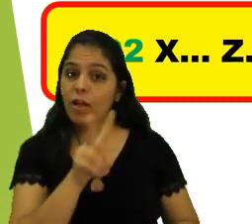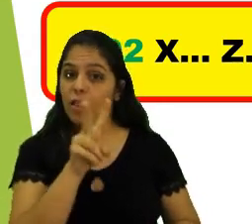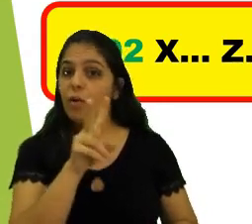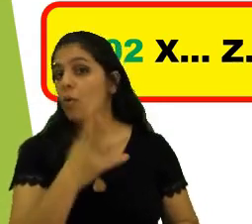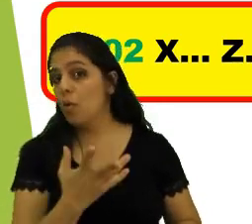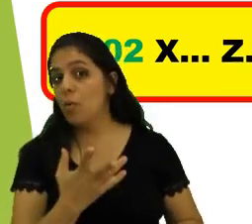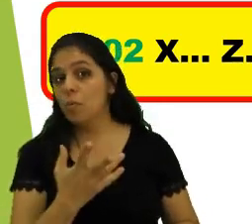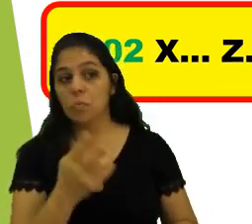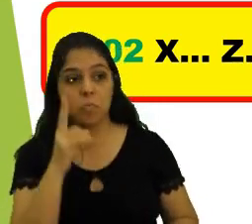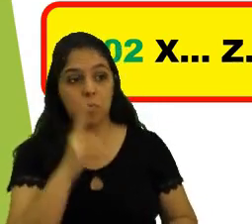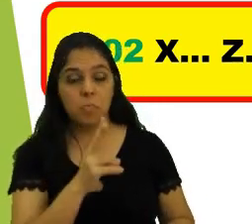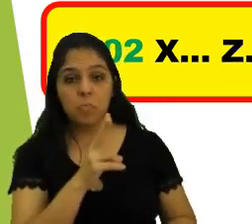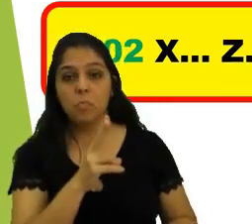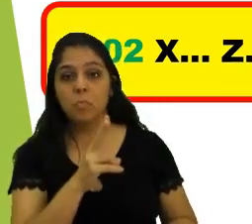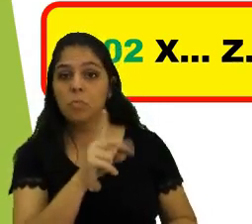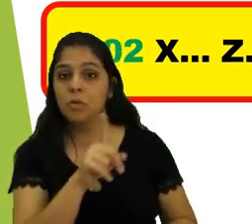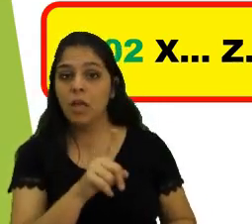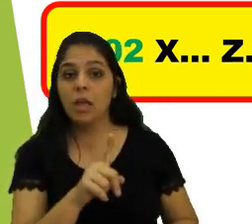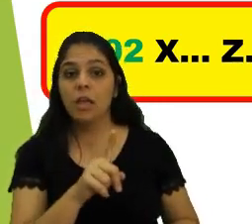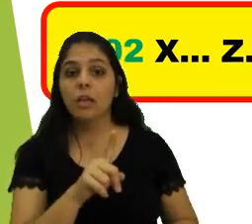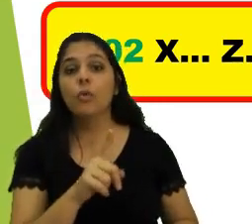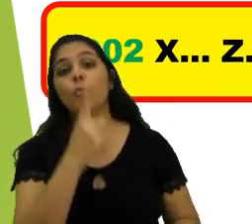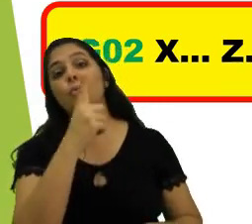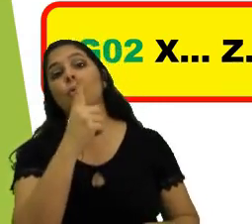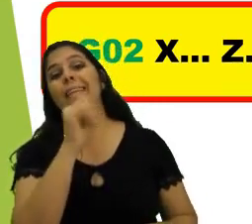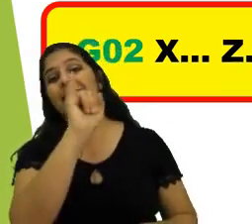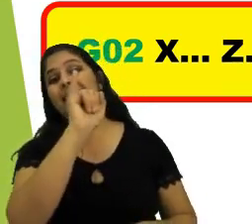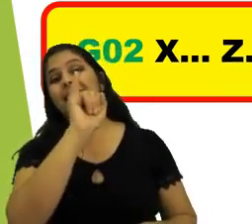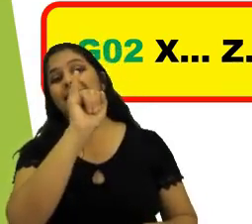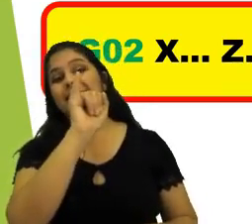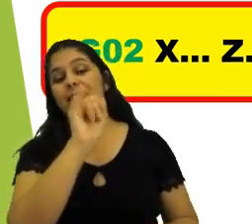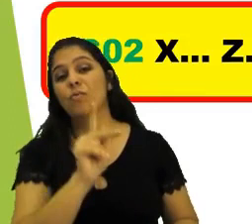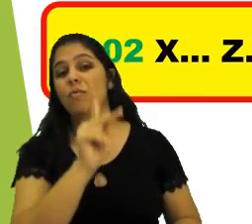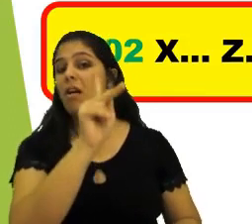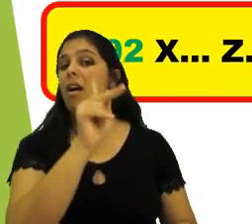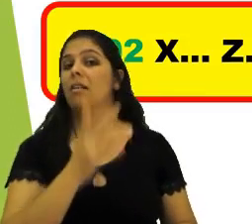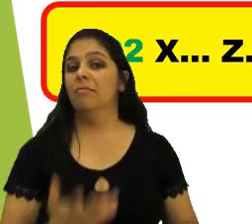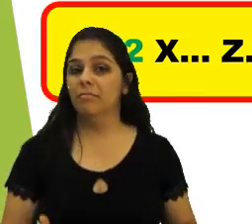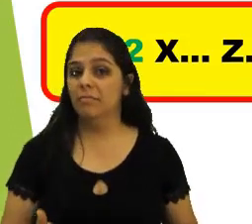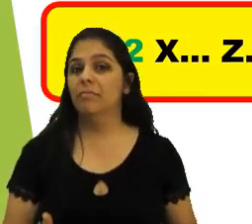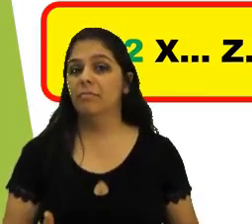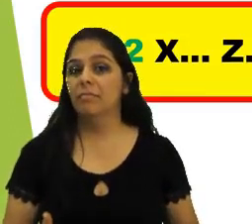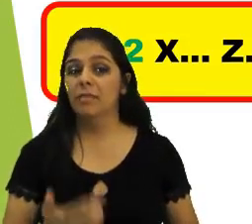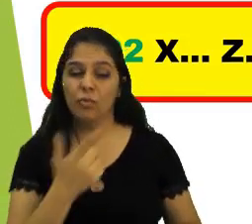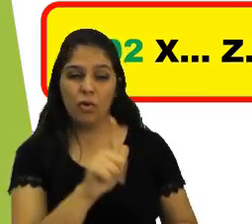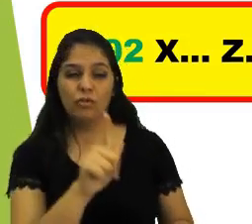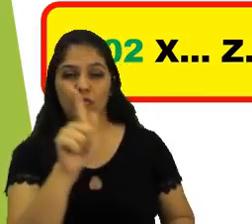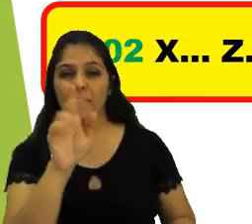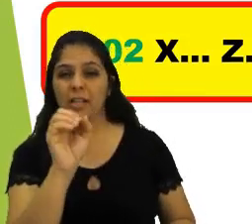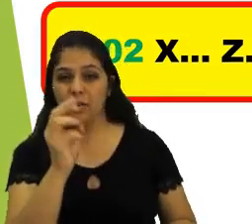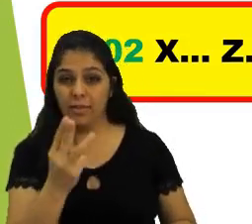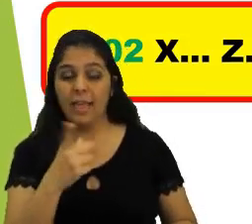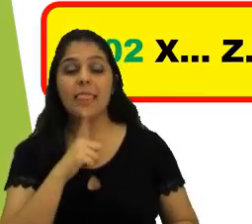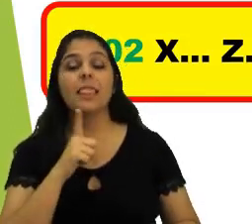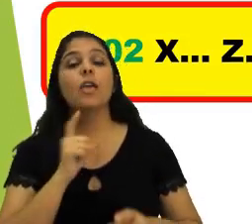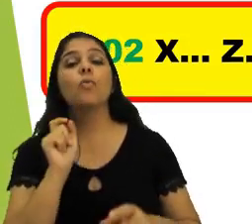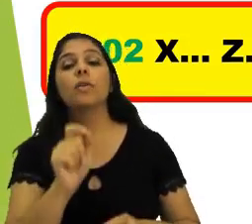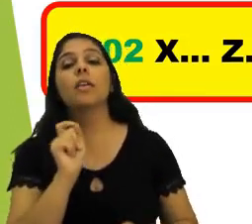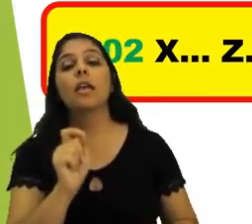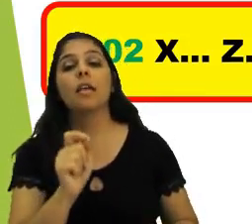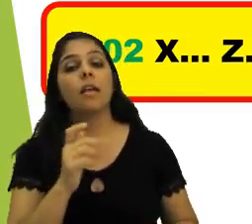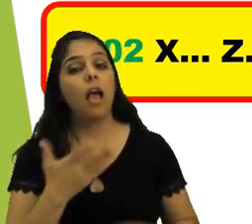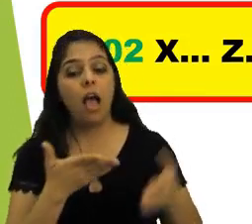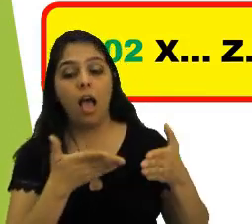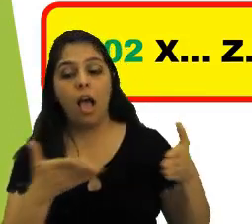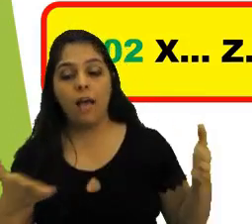valor, o I e o K. E na interpolação G03, vai ter seguido lá o